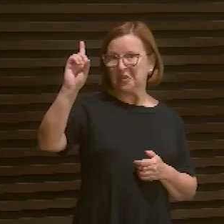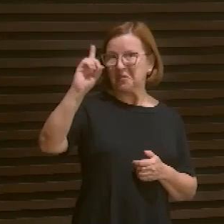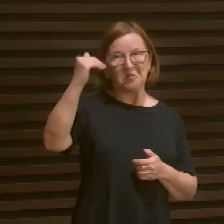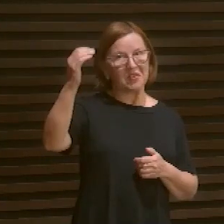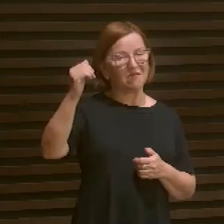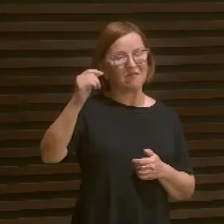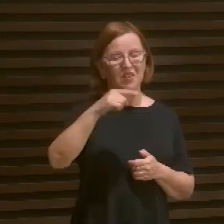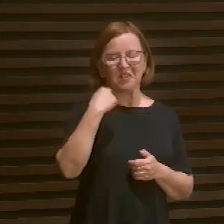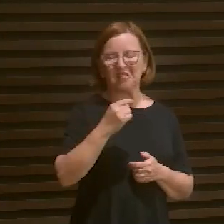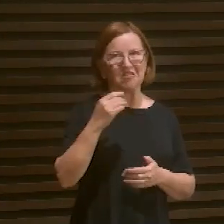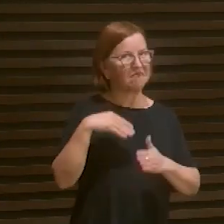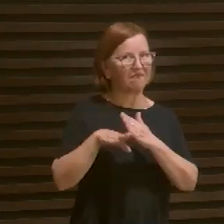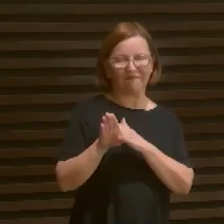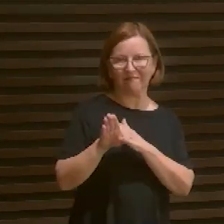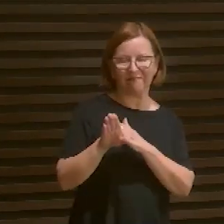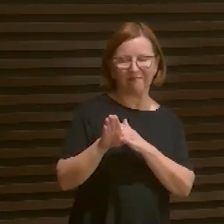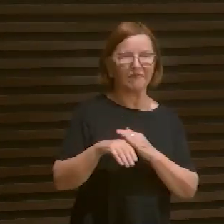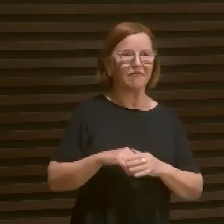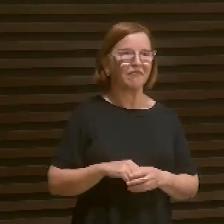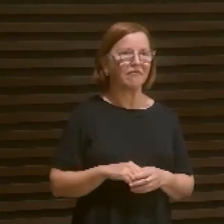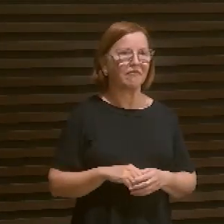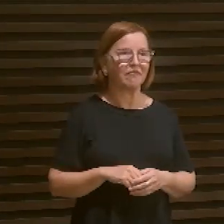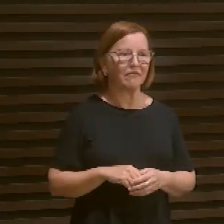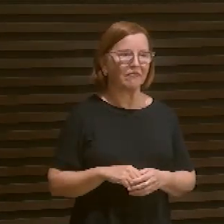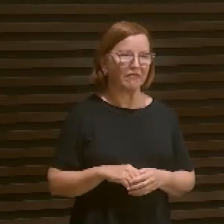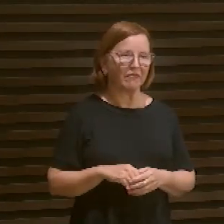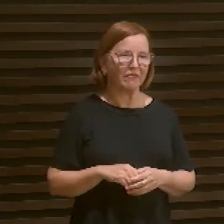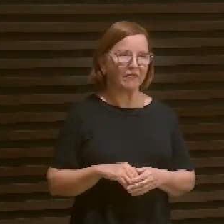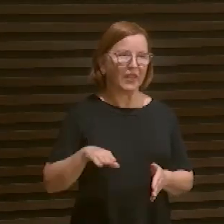vamos. Então, ele diz que,